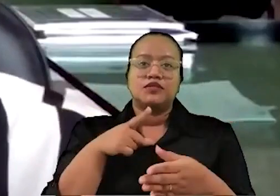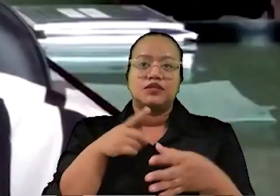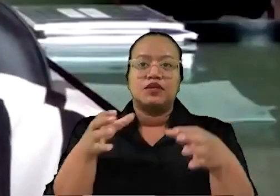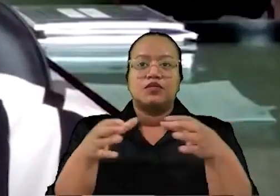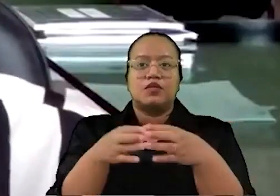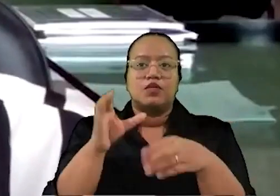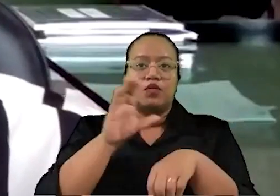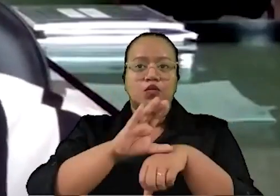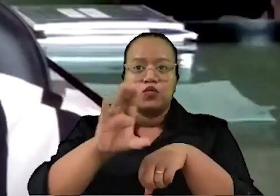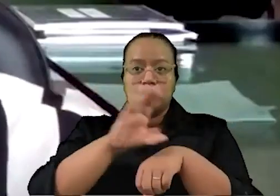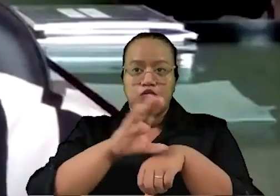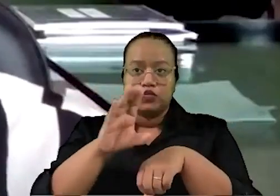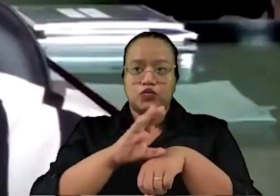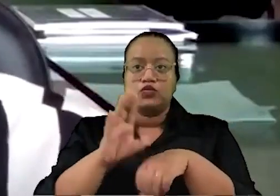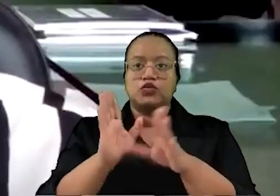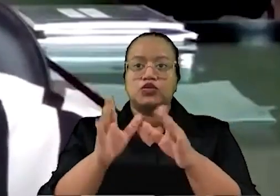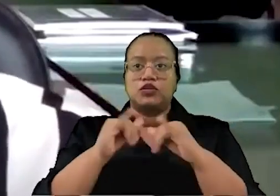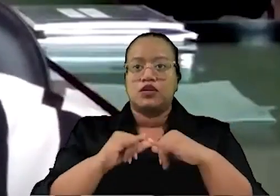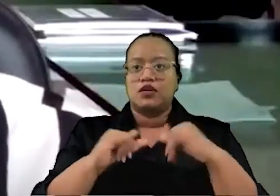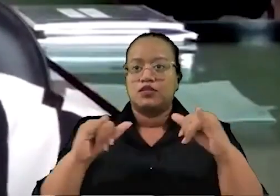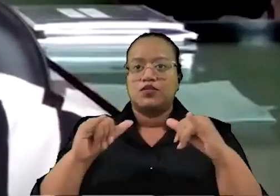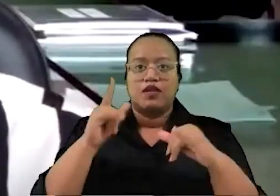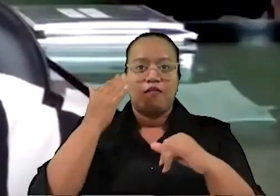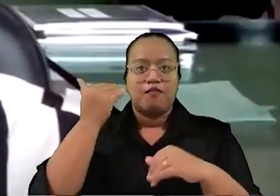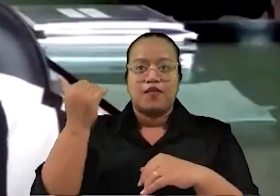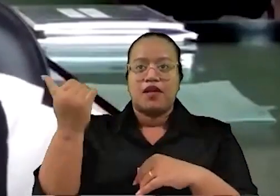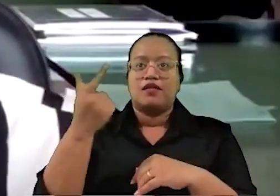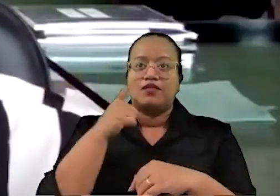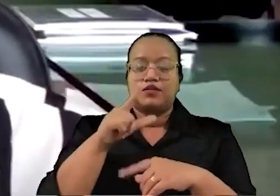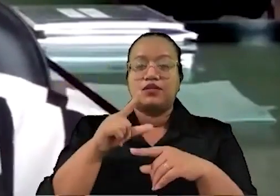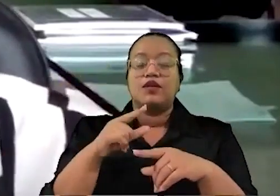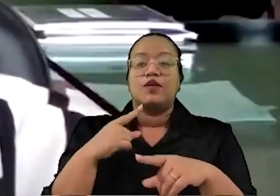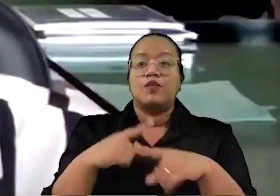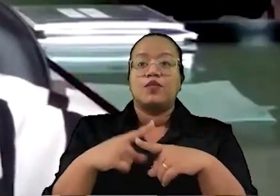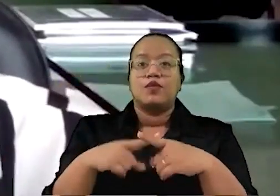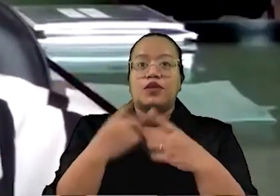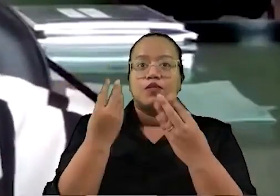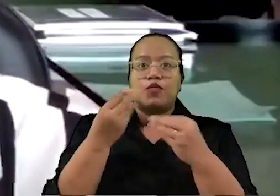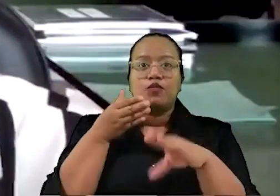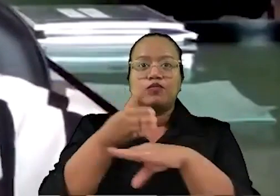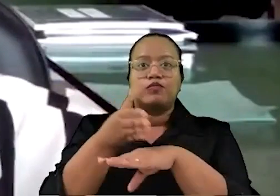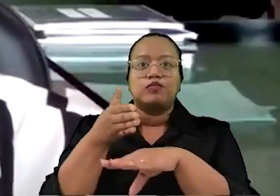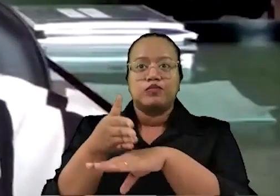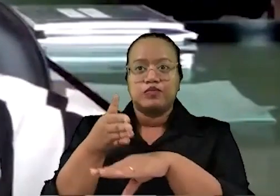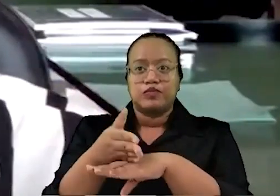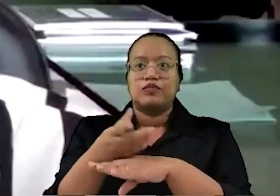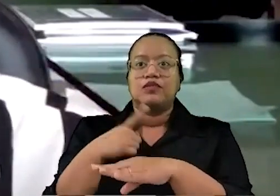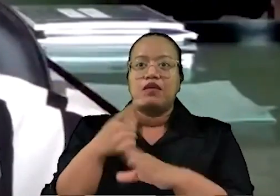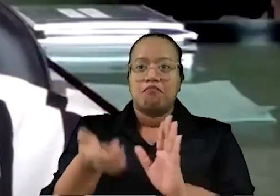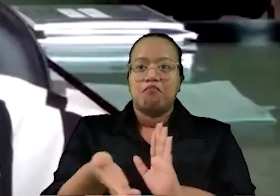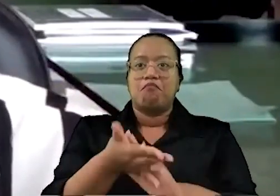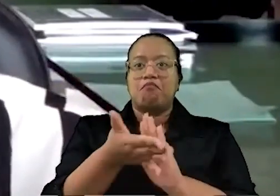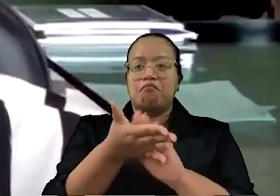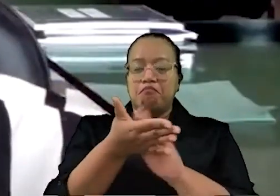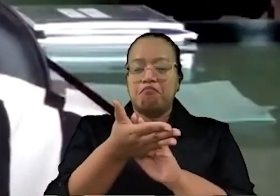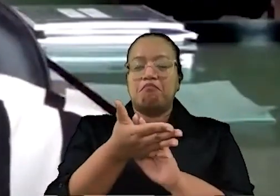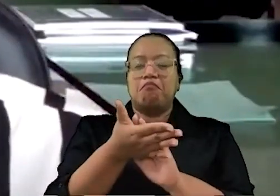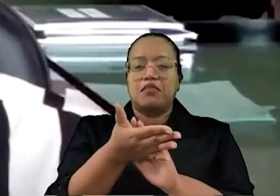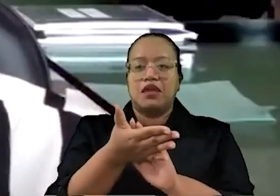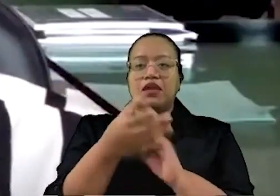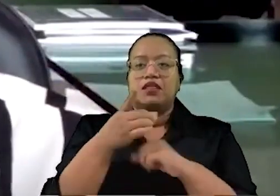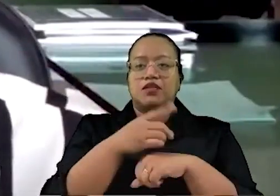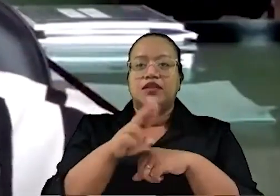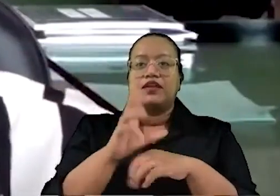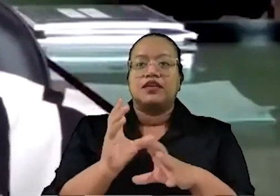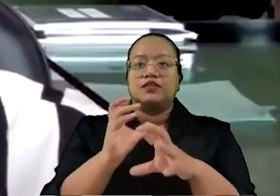como um sucesso, a tirar pelo número de participantes. Doutora Daldice, meus parabéns. Eu estou vendo aqui que tem 264 já